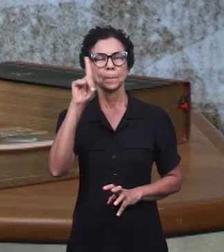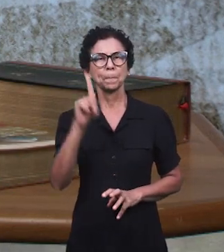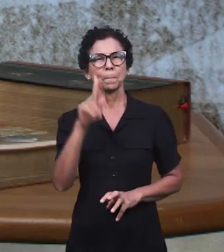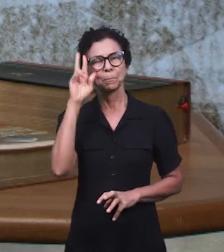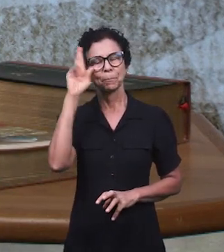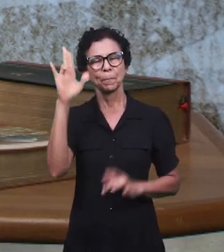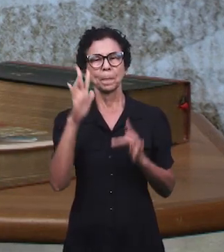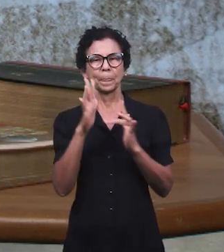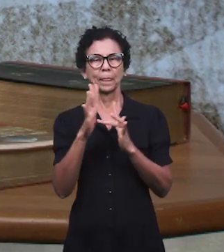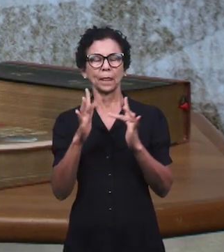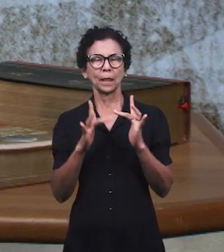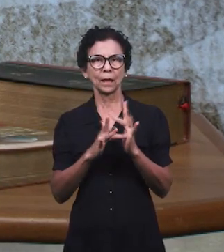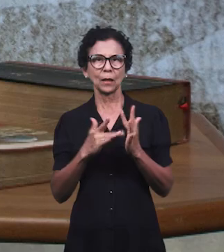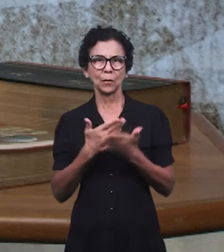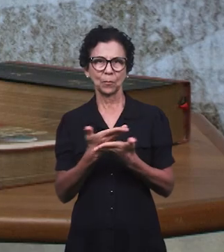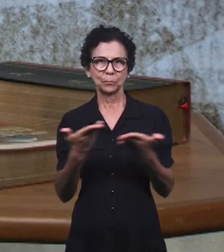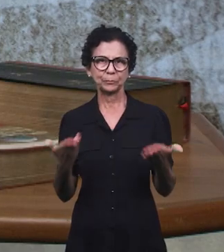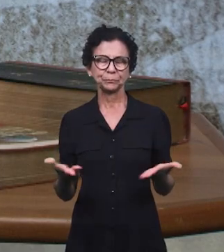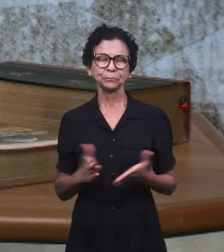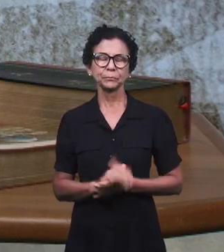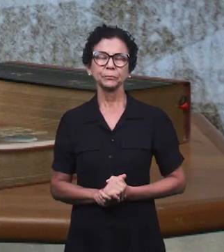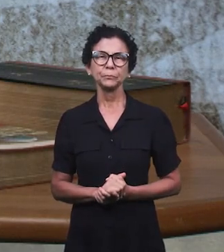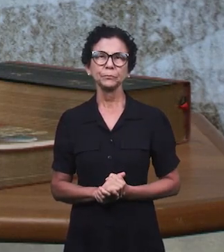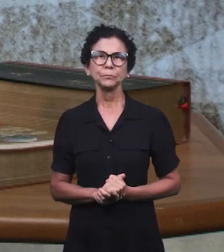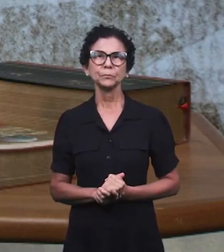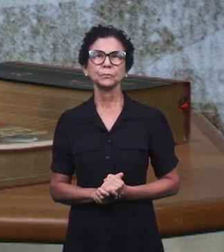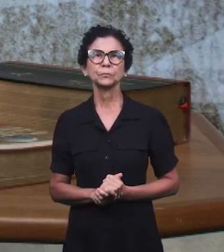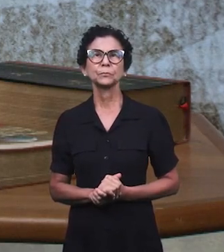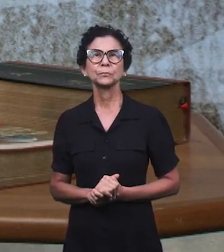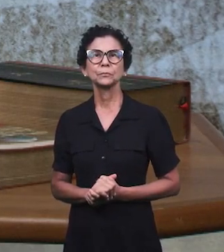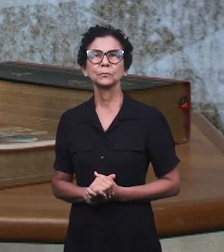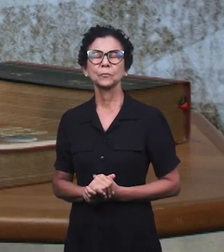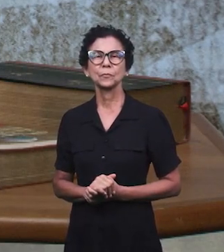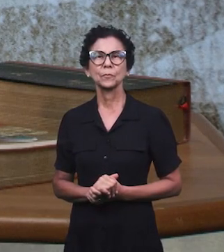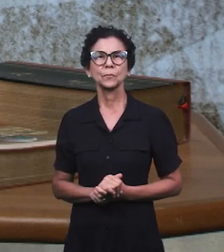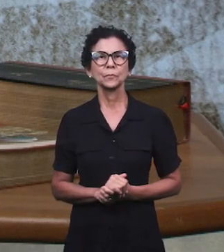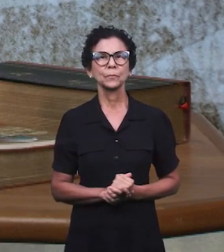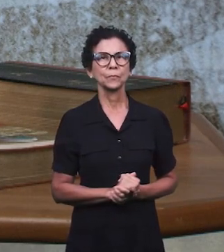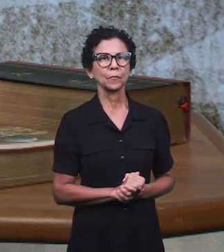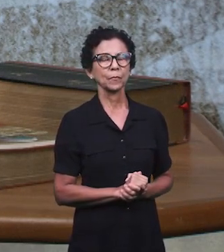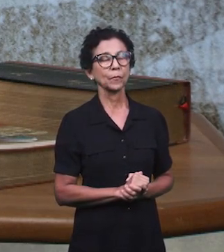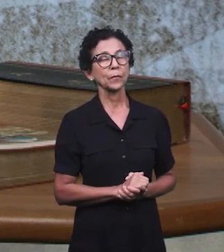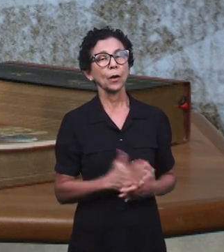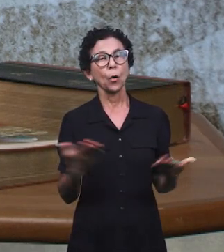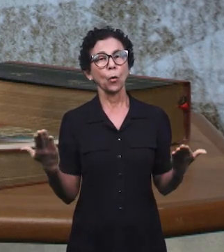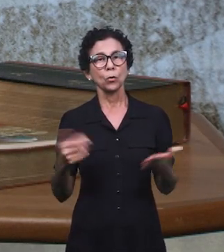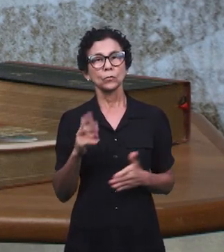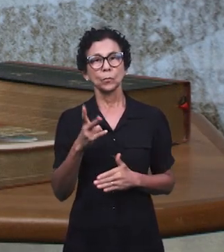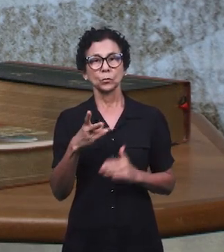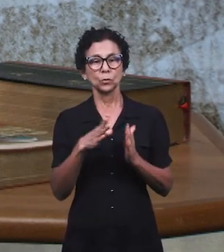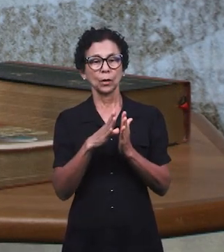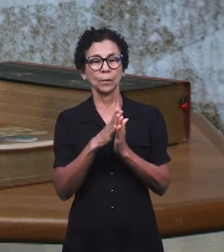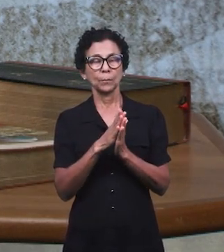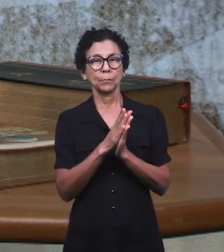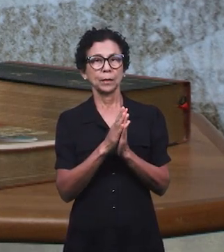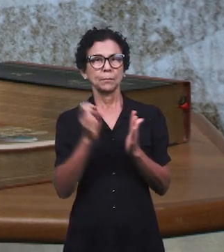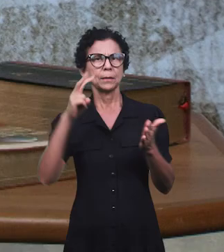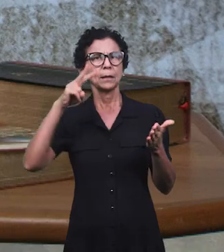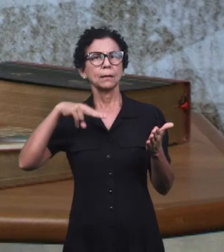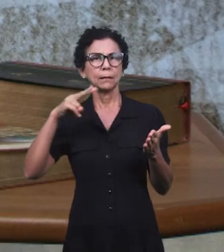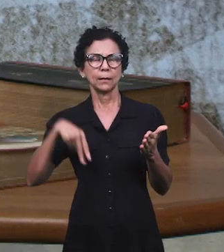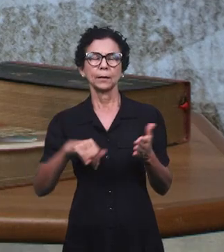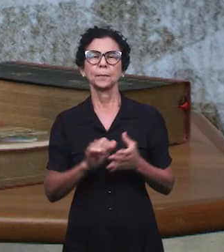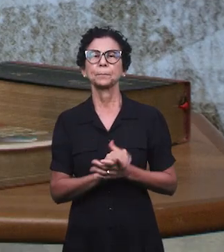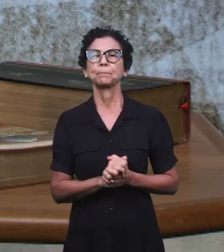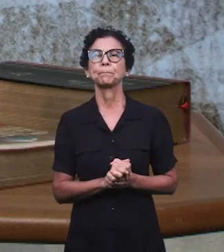paz do Senhor Jesus a todos. Nós estamos no nosso programa diário de leitura da Bíblia, uma leitura